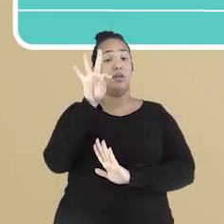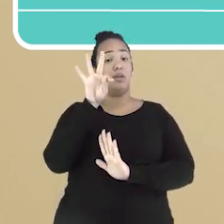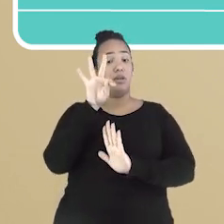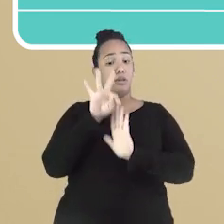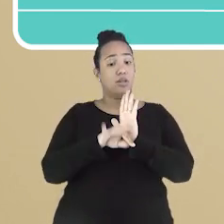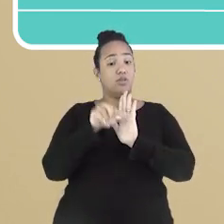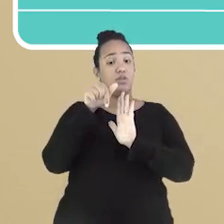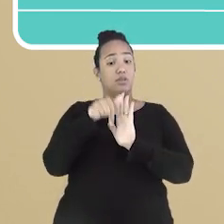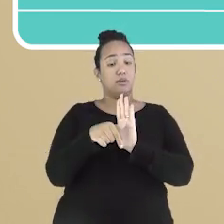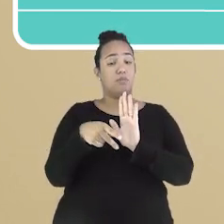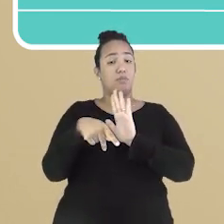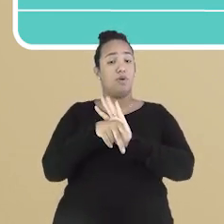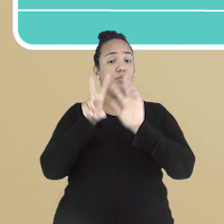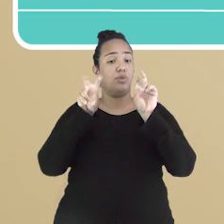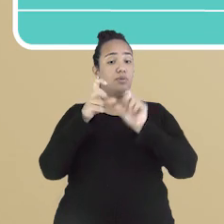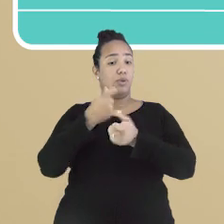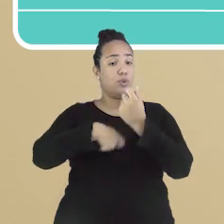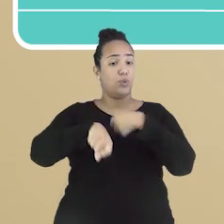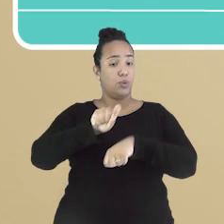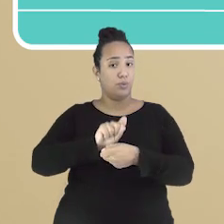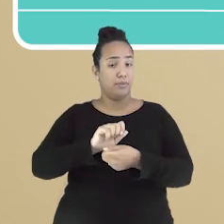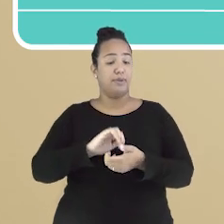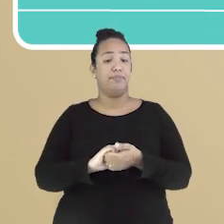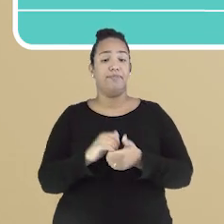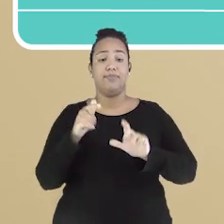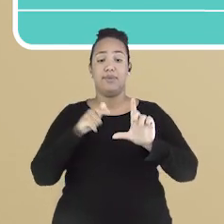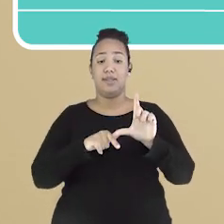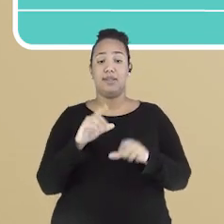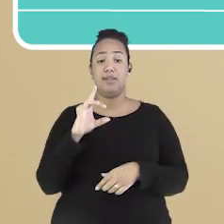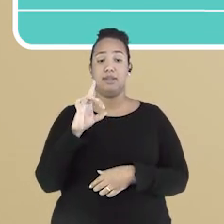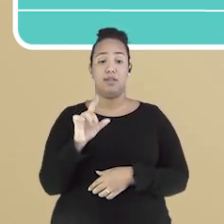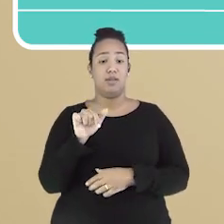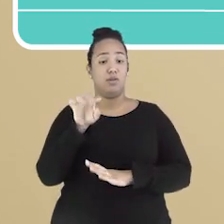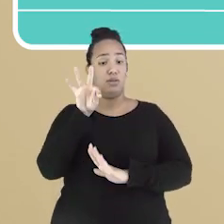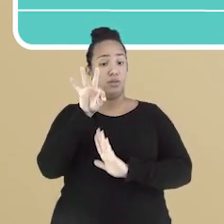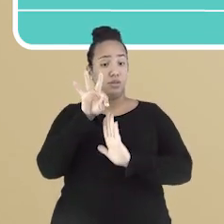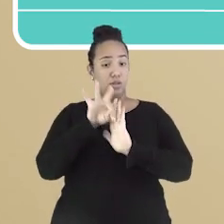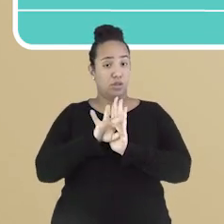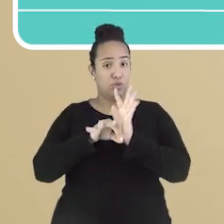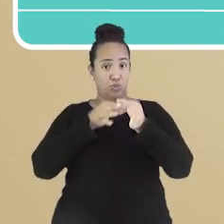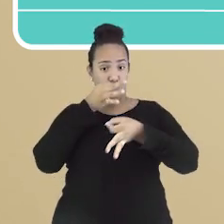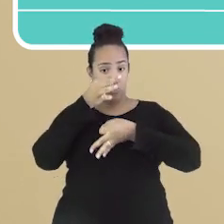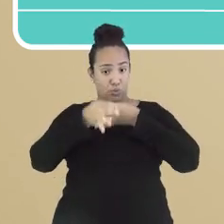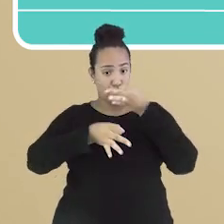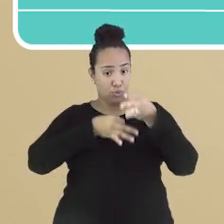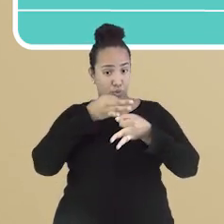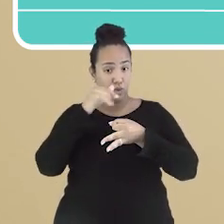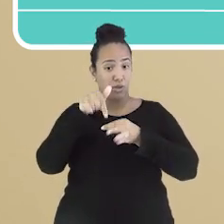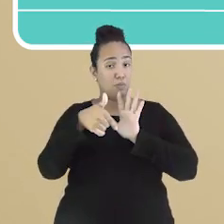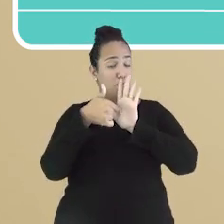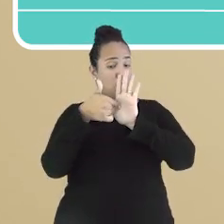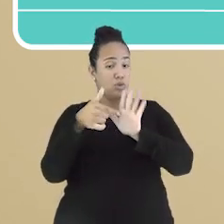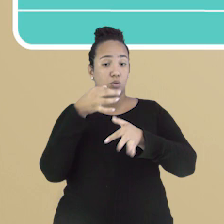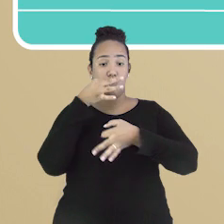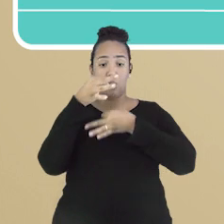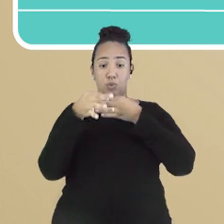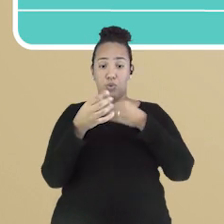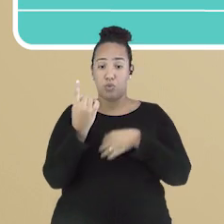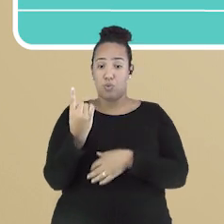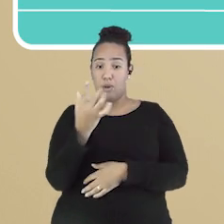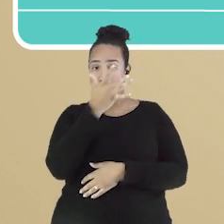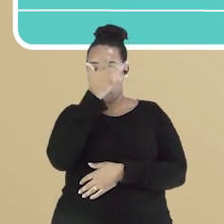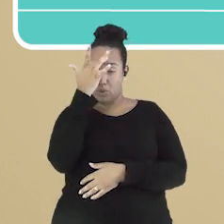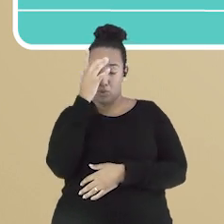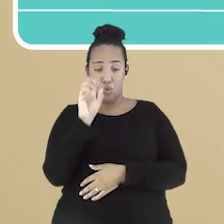texto que trata sobre economia. Letra D. É um texto dissertativo argumentativo que apresenta a opinião de